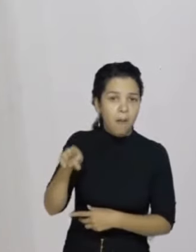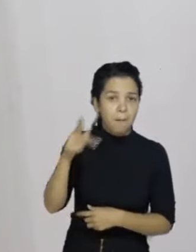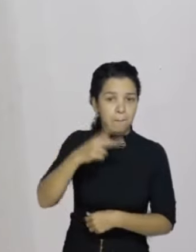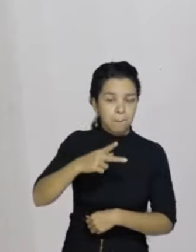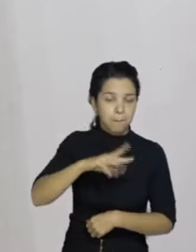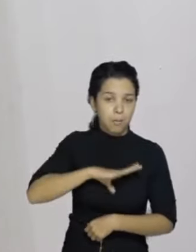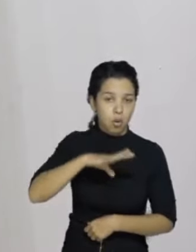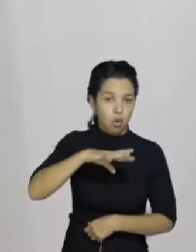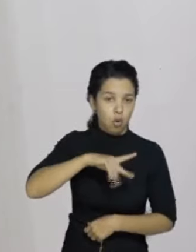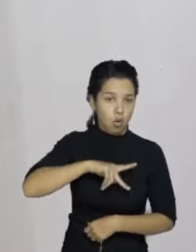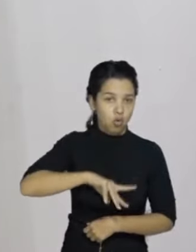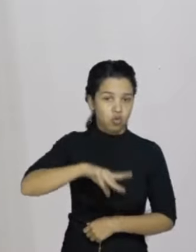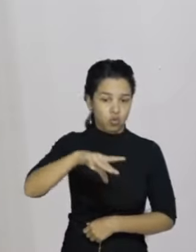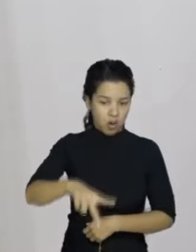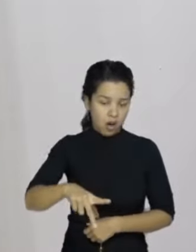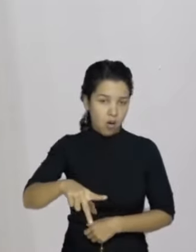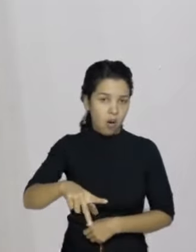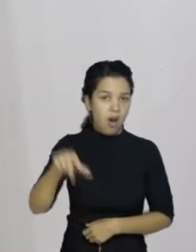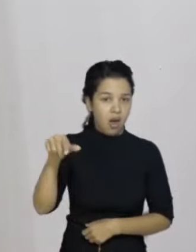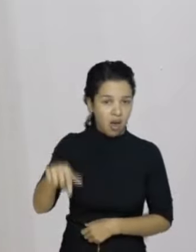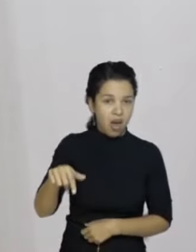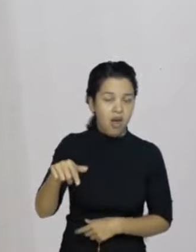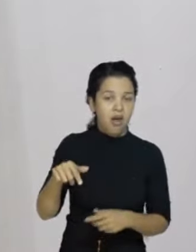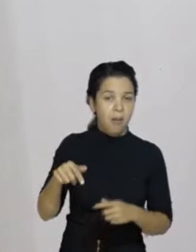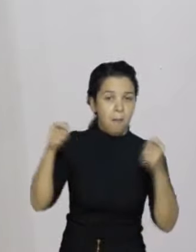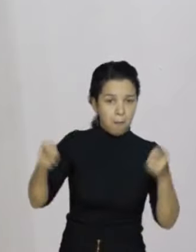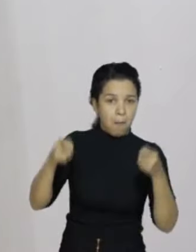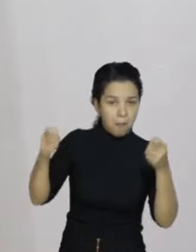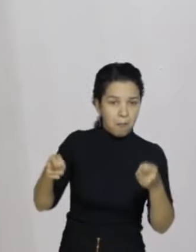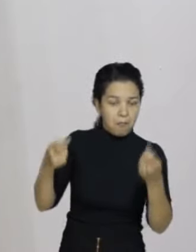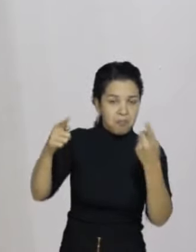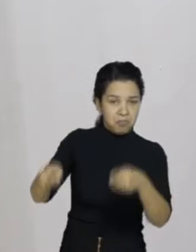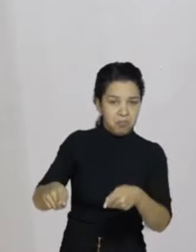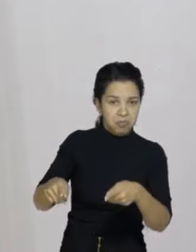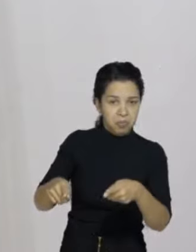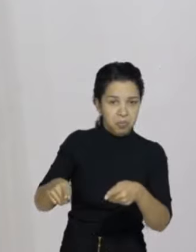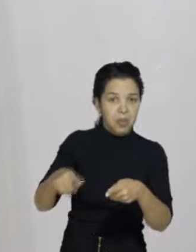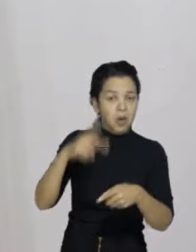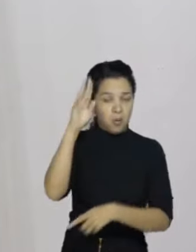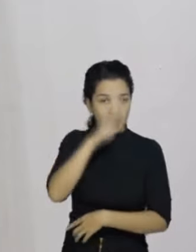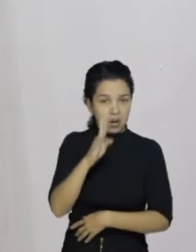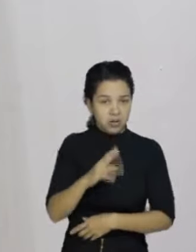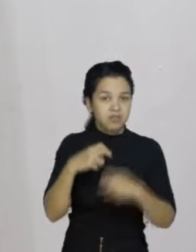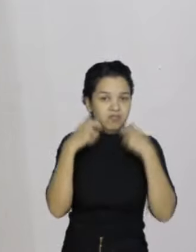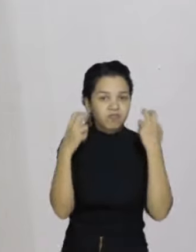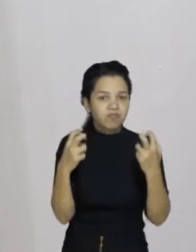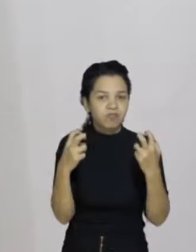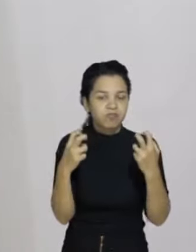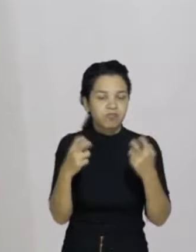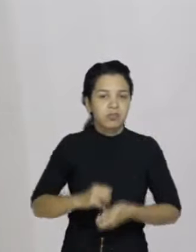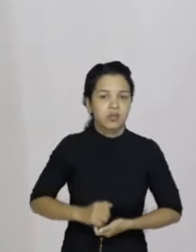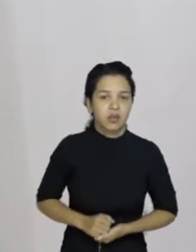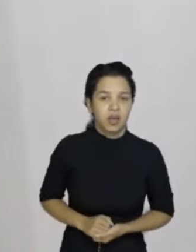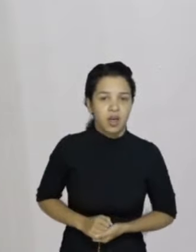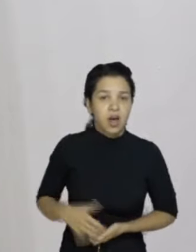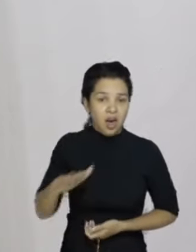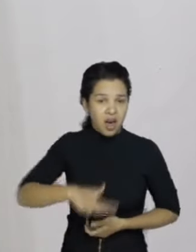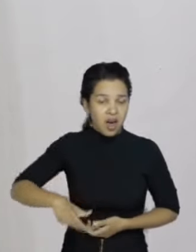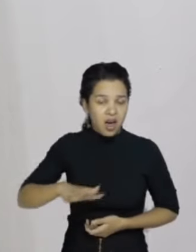passa vergonha com isso é o nosso Brasil na área econômica Lula quer uma briga